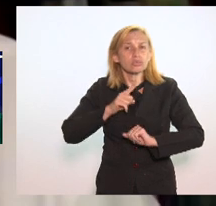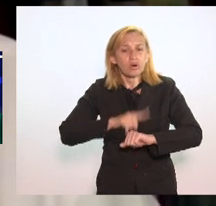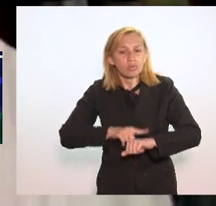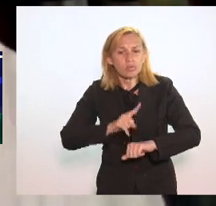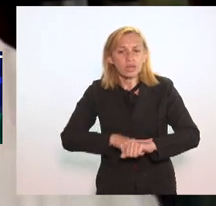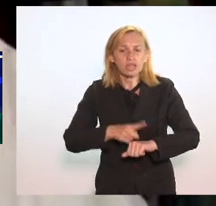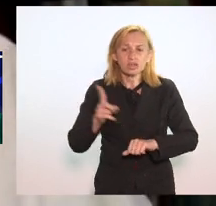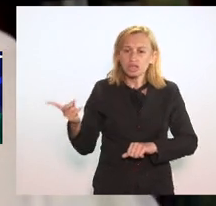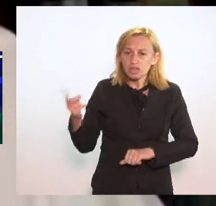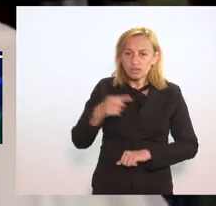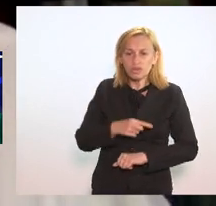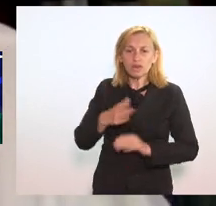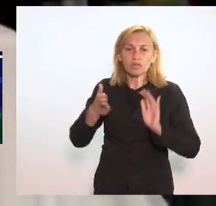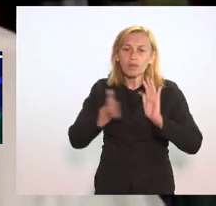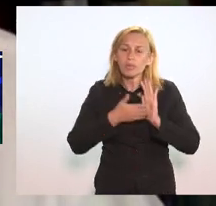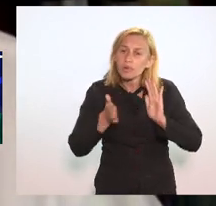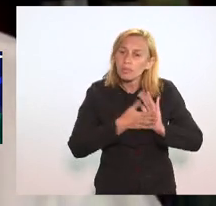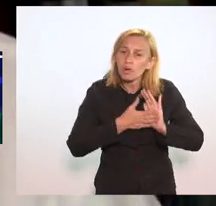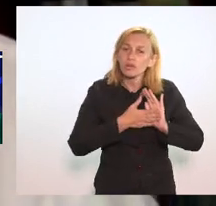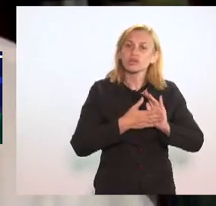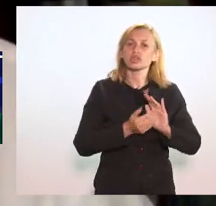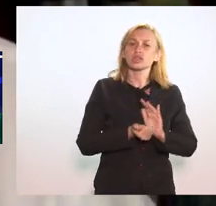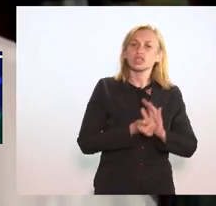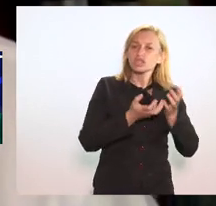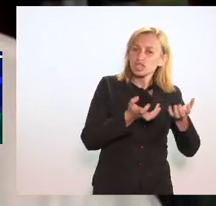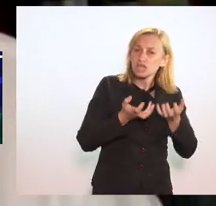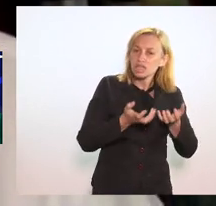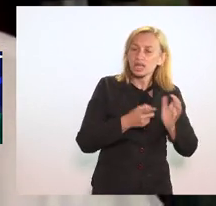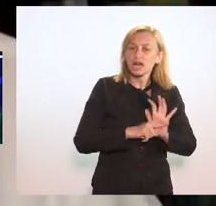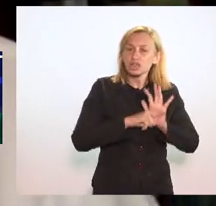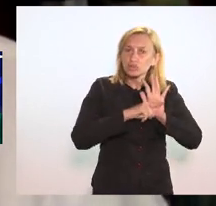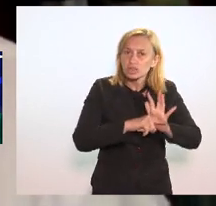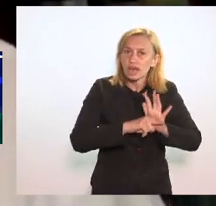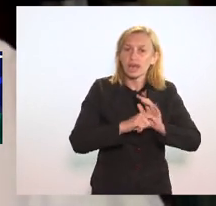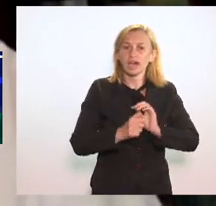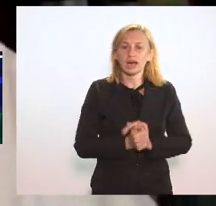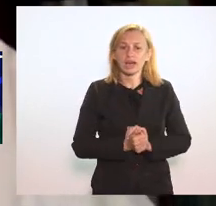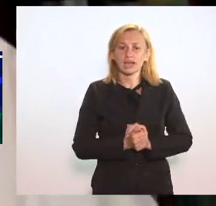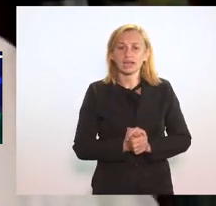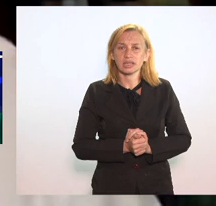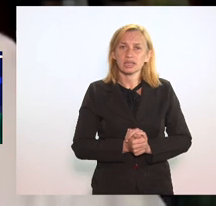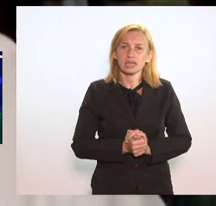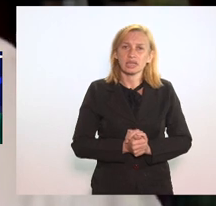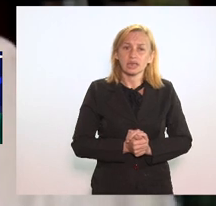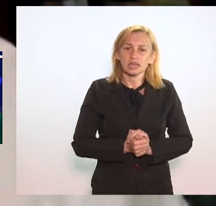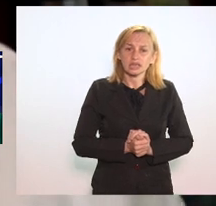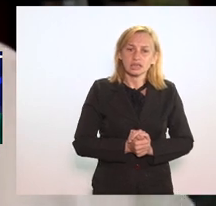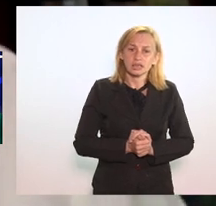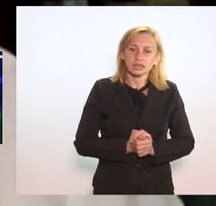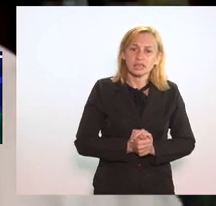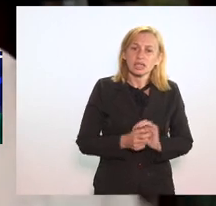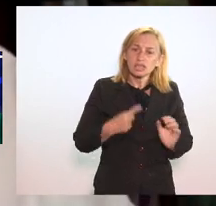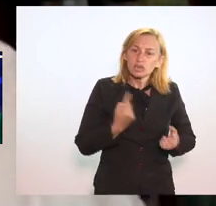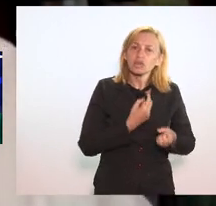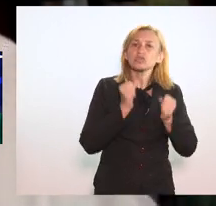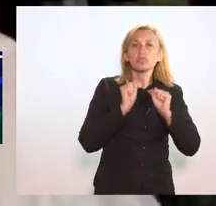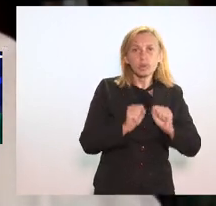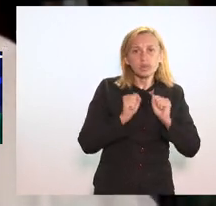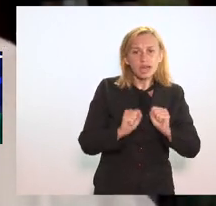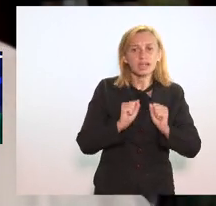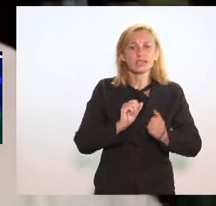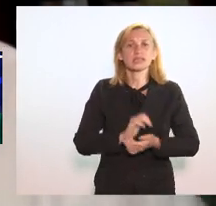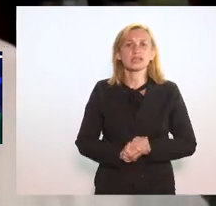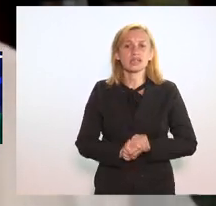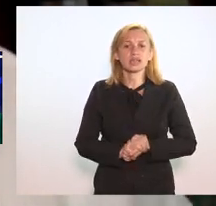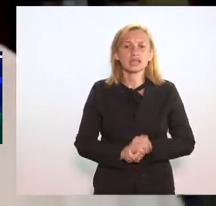veio com essa proposta antecipar e esses feriados para que a gente pudesse